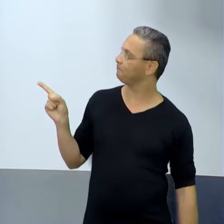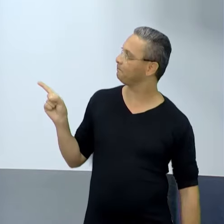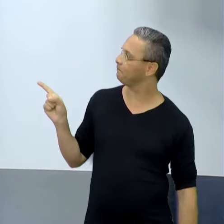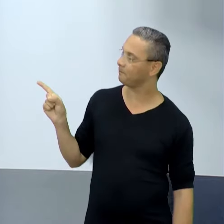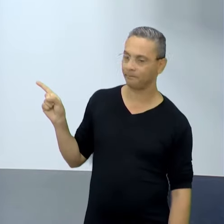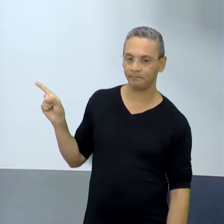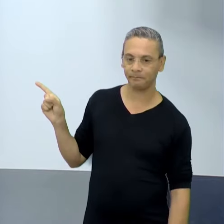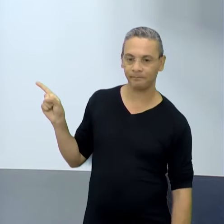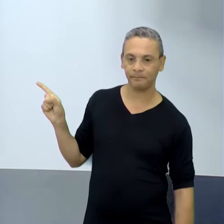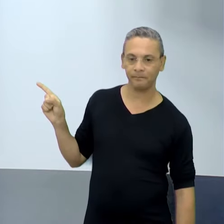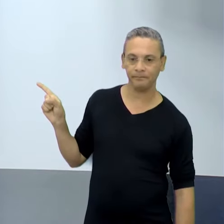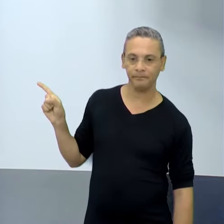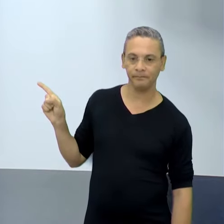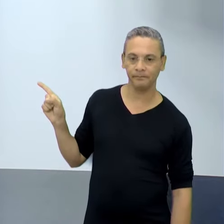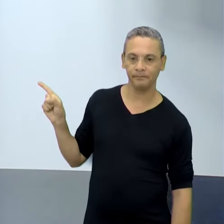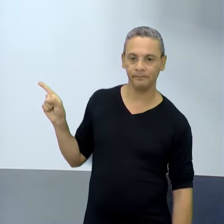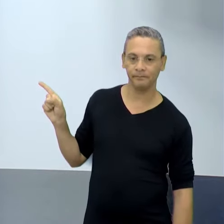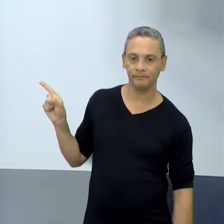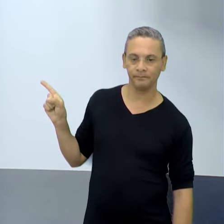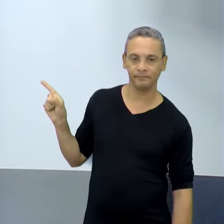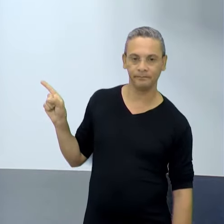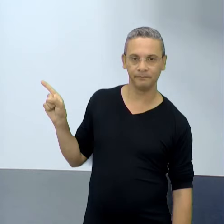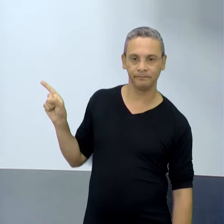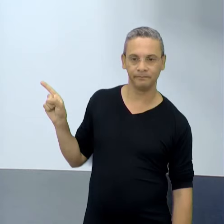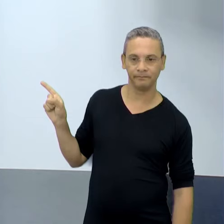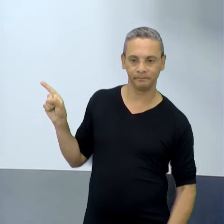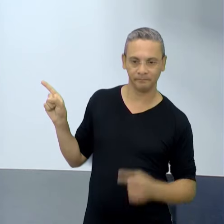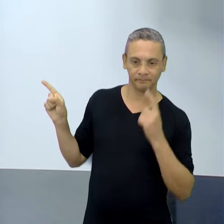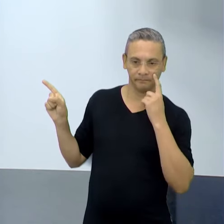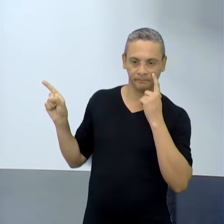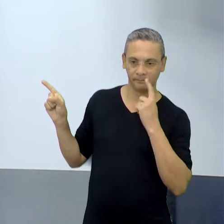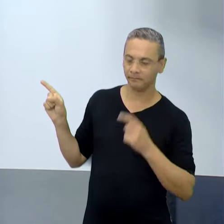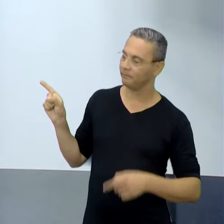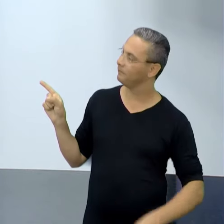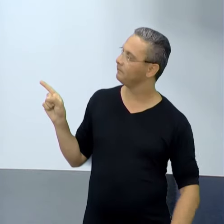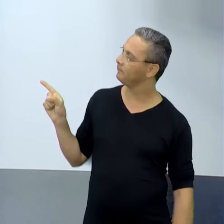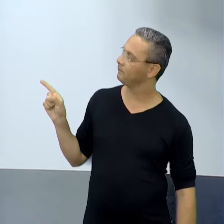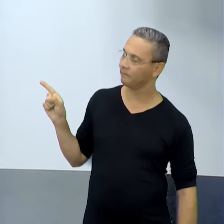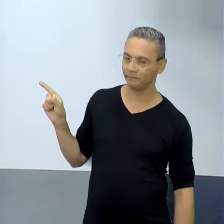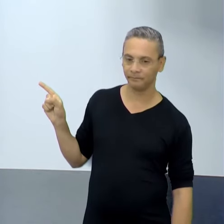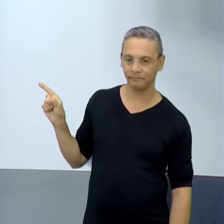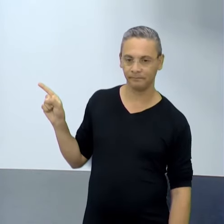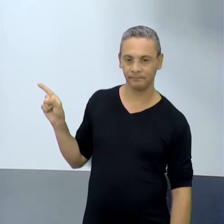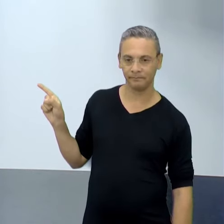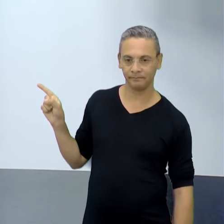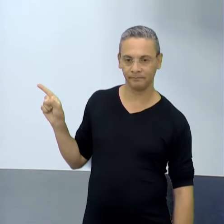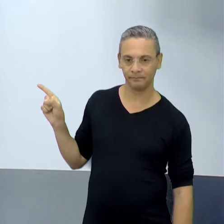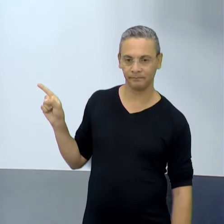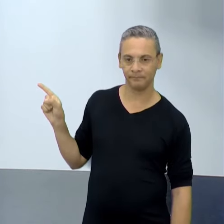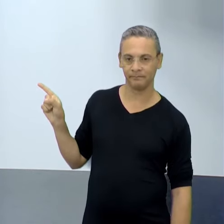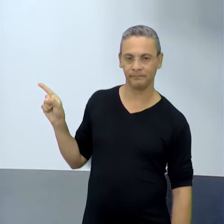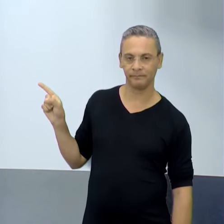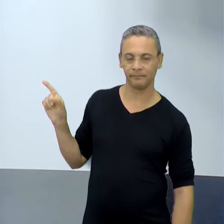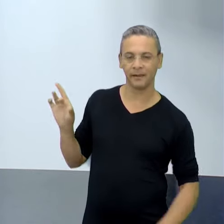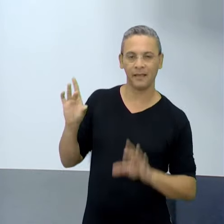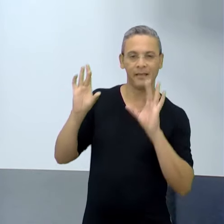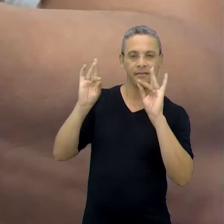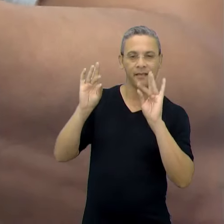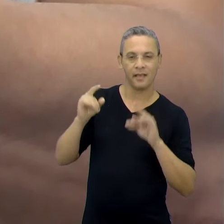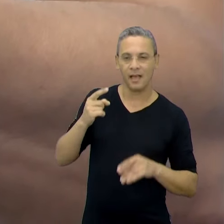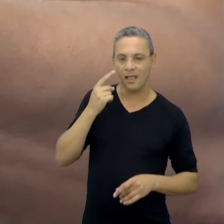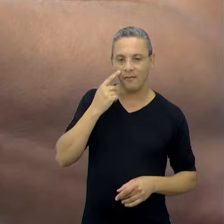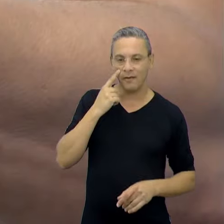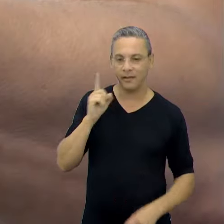Olha só, aqui tem uma fita de LED, olha só. Dá para a gente pegar em detalhe, ó. Tá